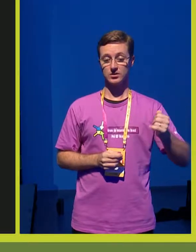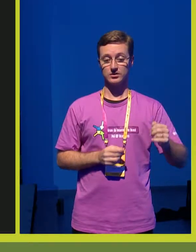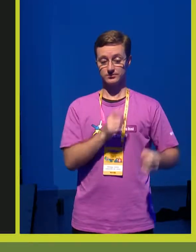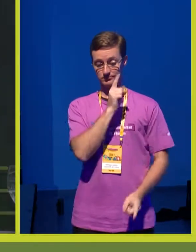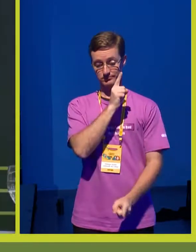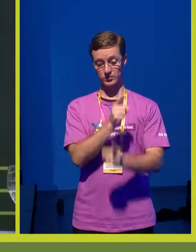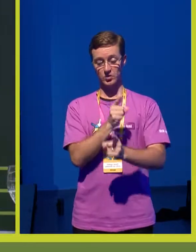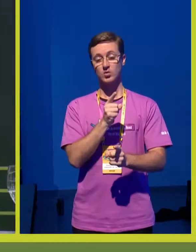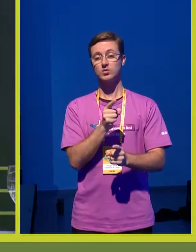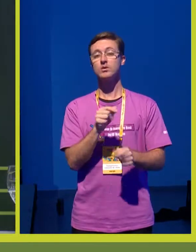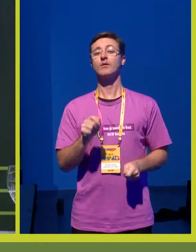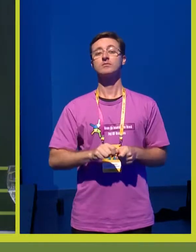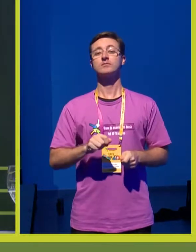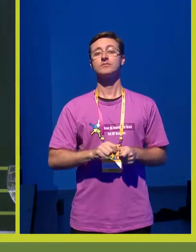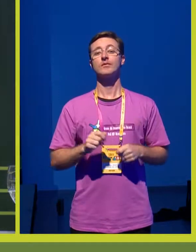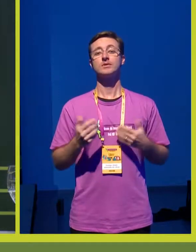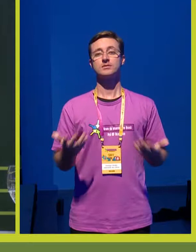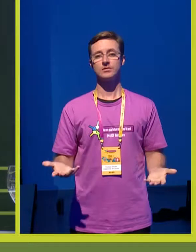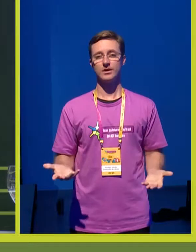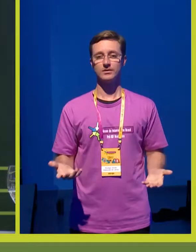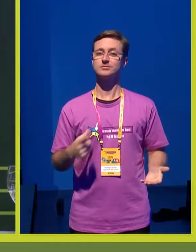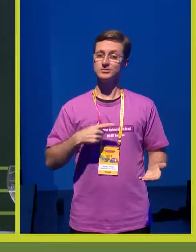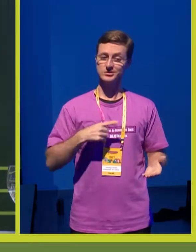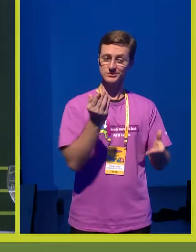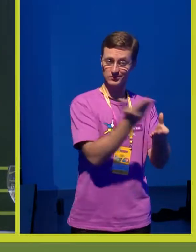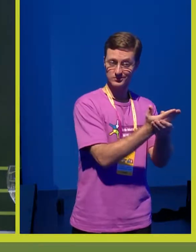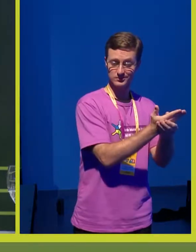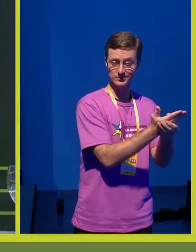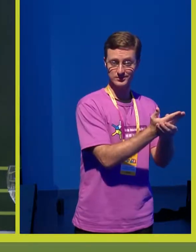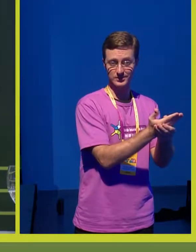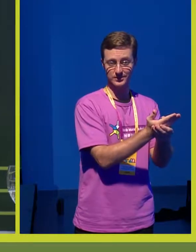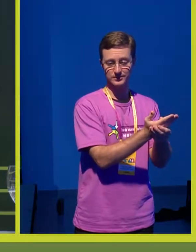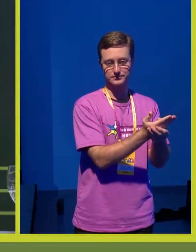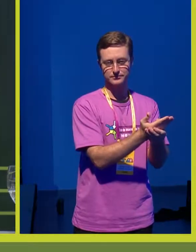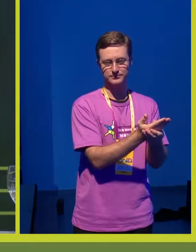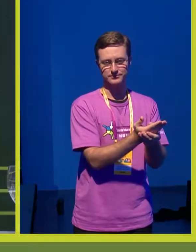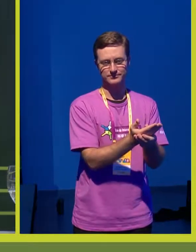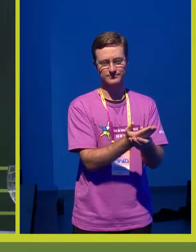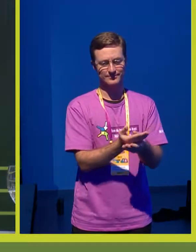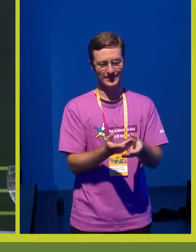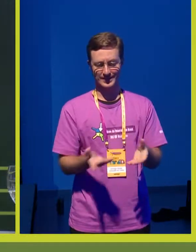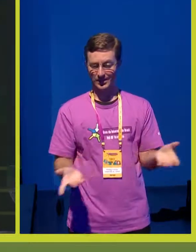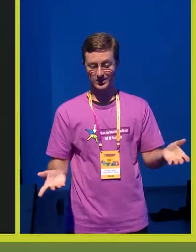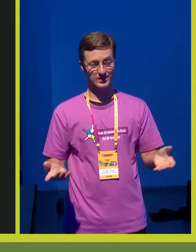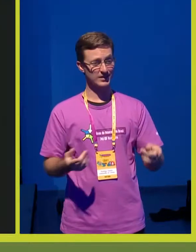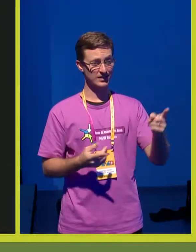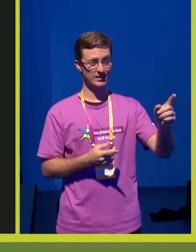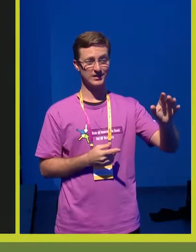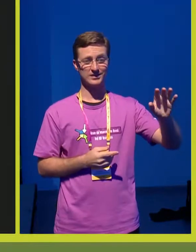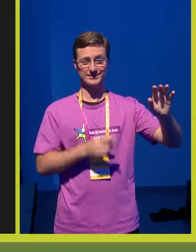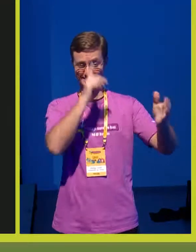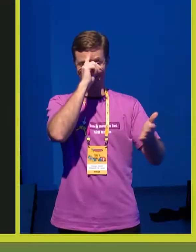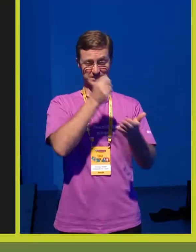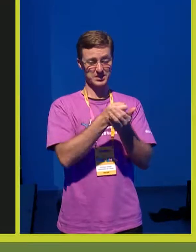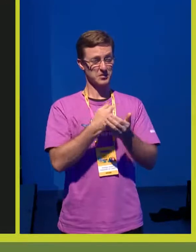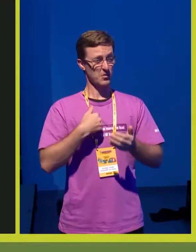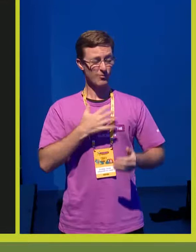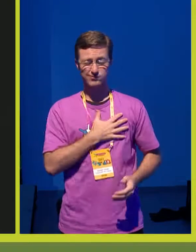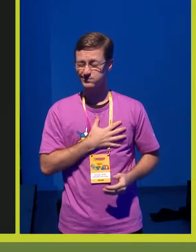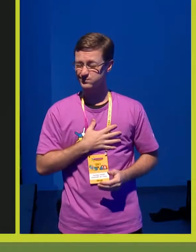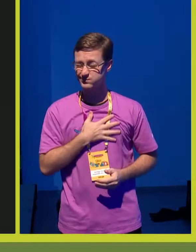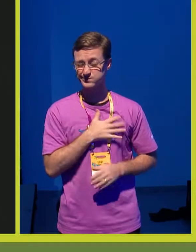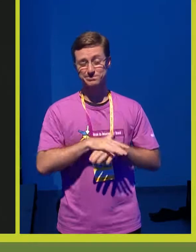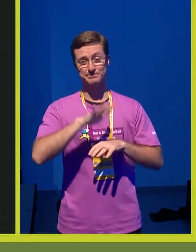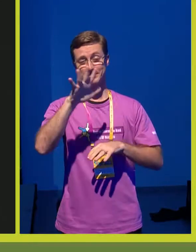eu friso existia a ordem judicial eu acho essa decisão fantástica e muito importante a gente tem que